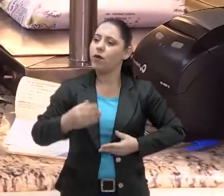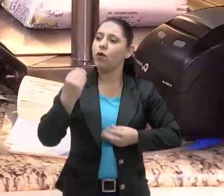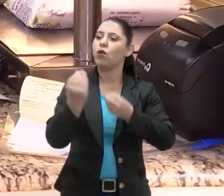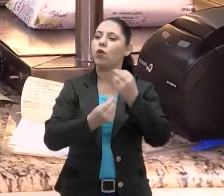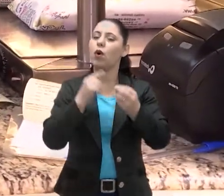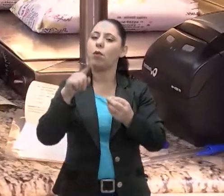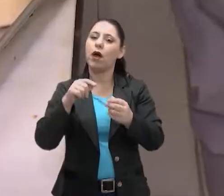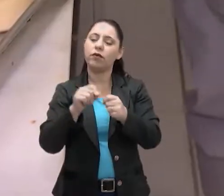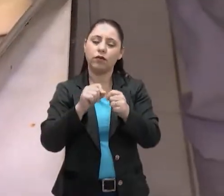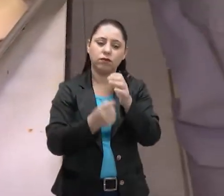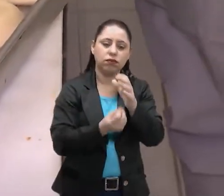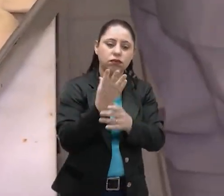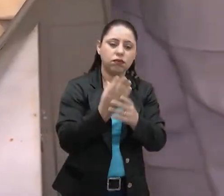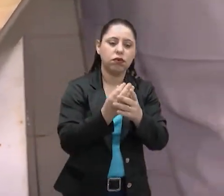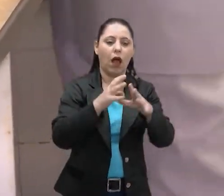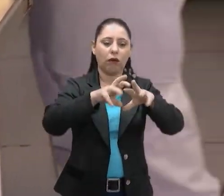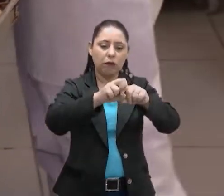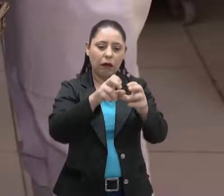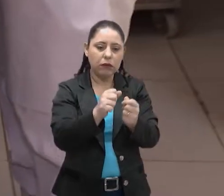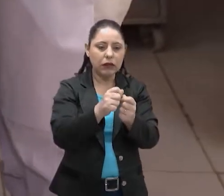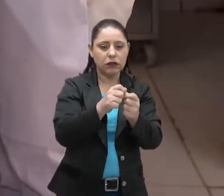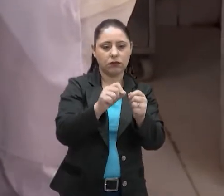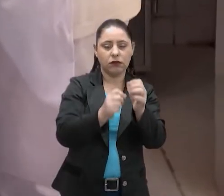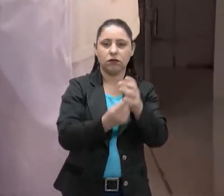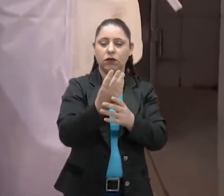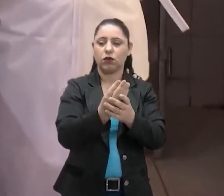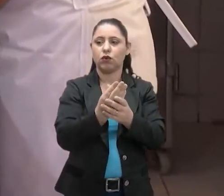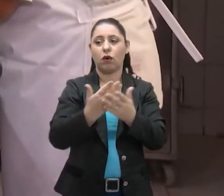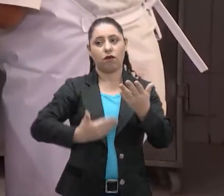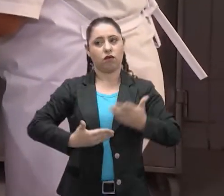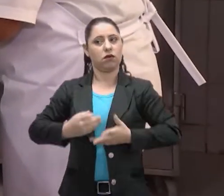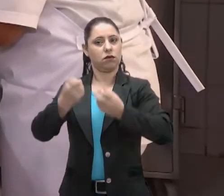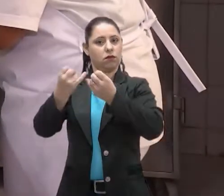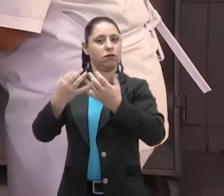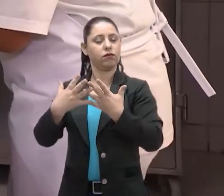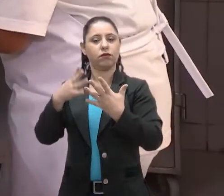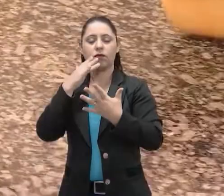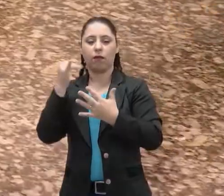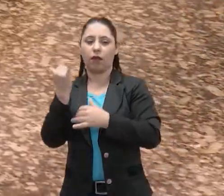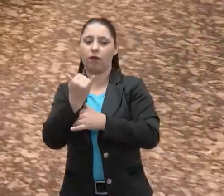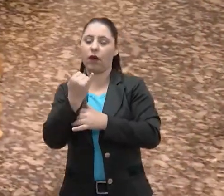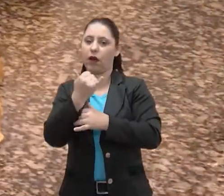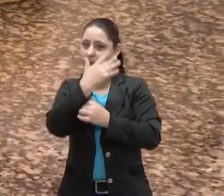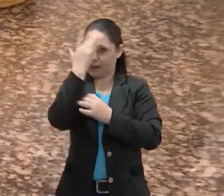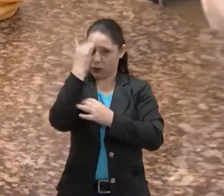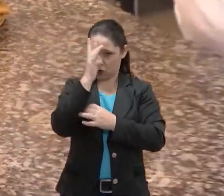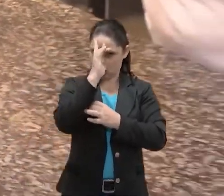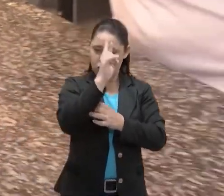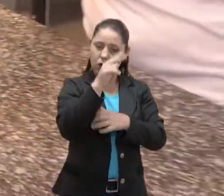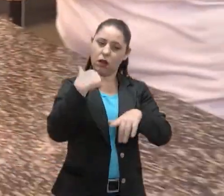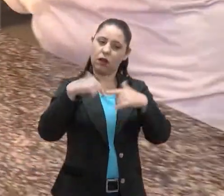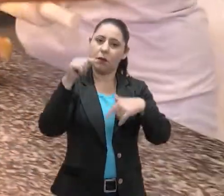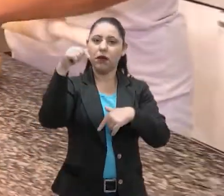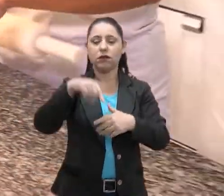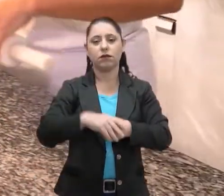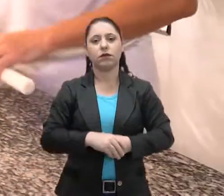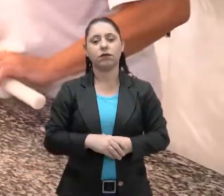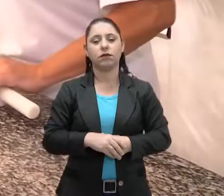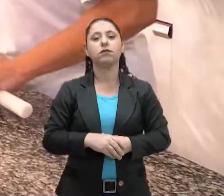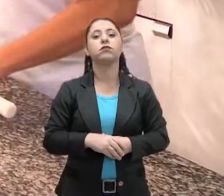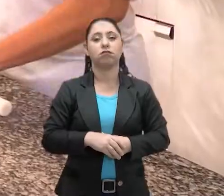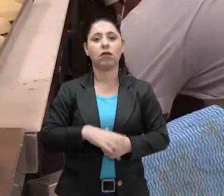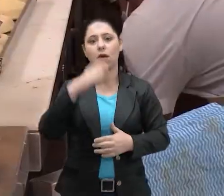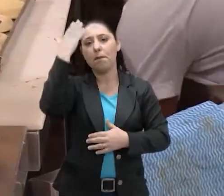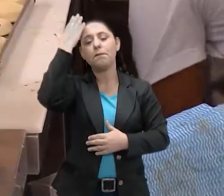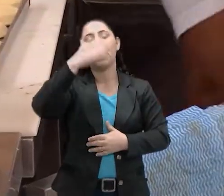funcionários, fomos ver como que é o processo produtivo, né? O que os funcionários falavam sobre os empreendedores, sobre trabalhar aqui,